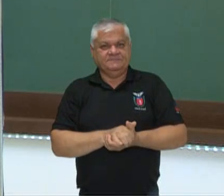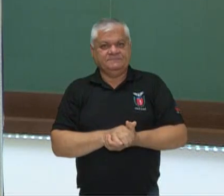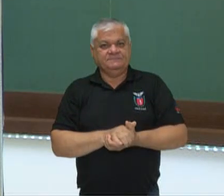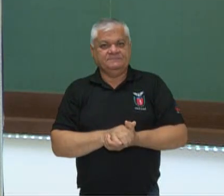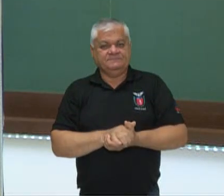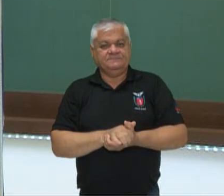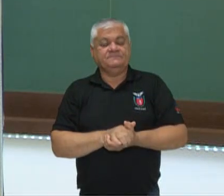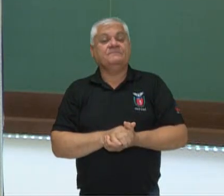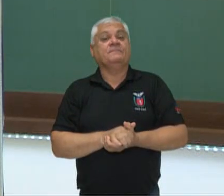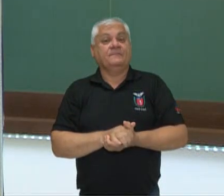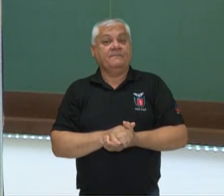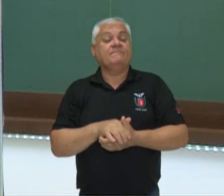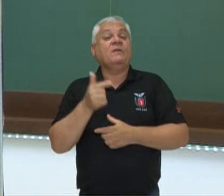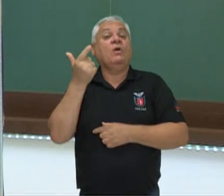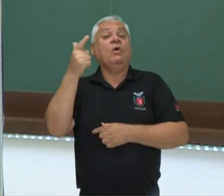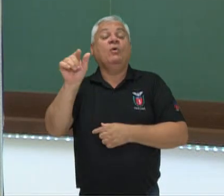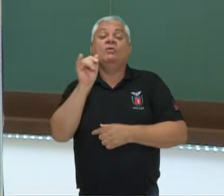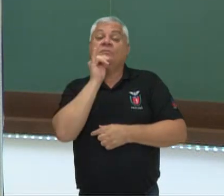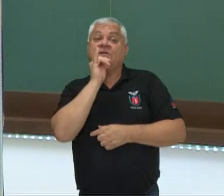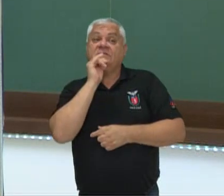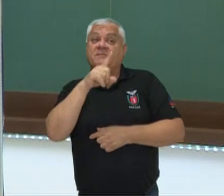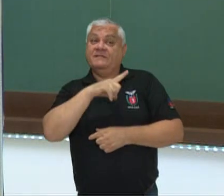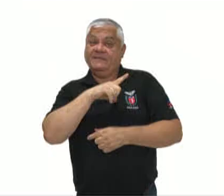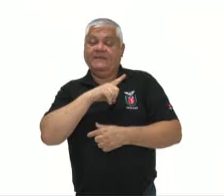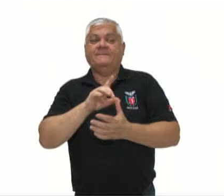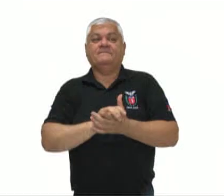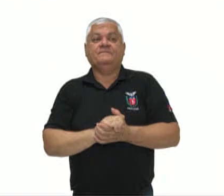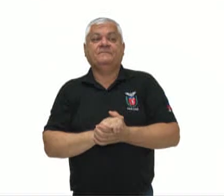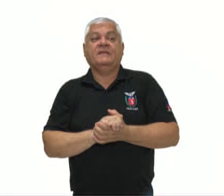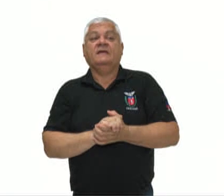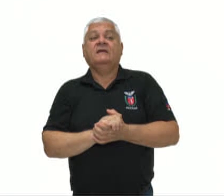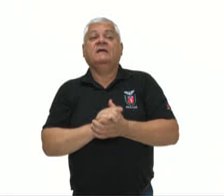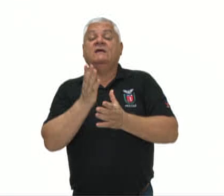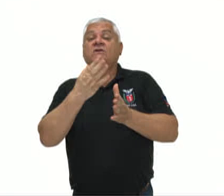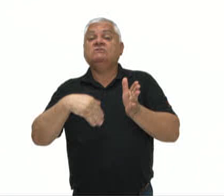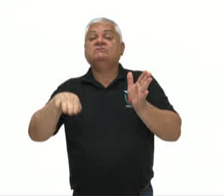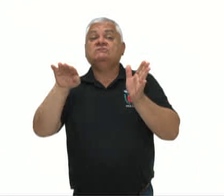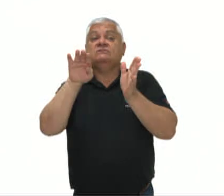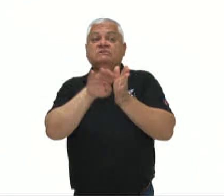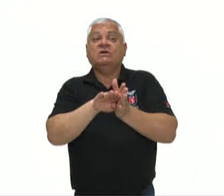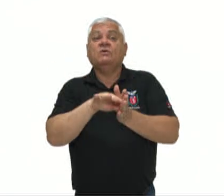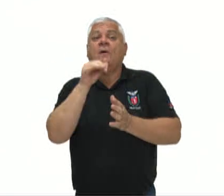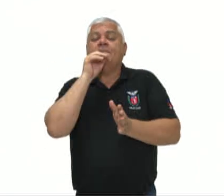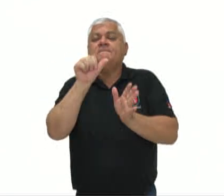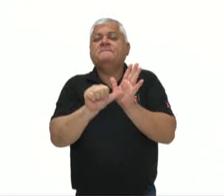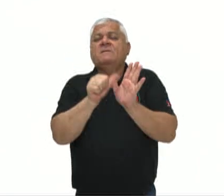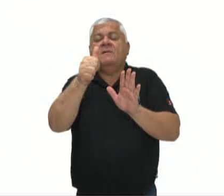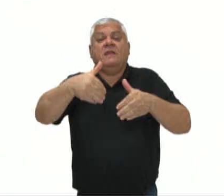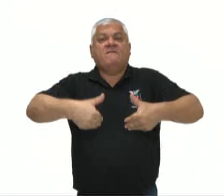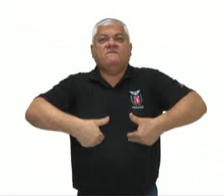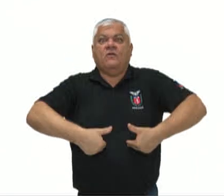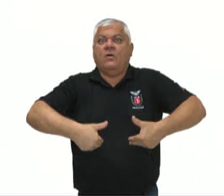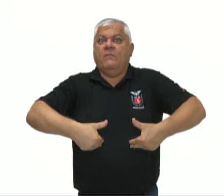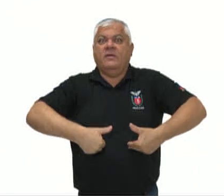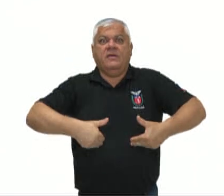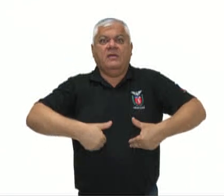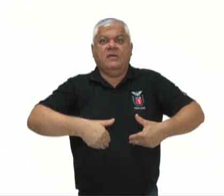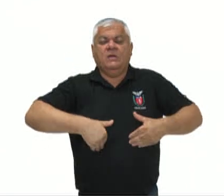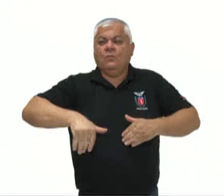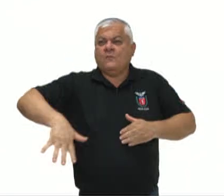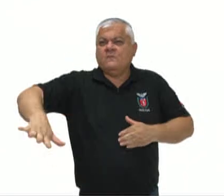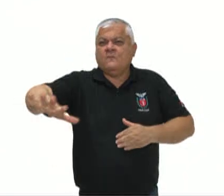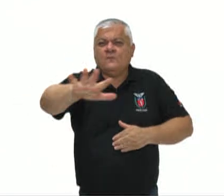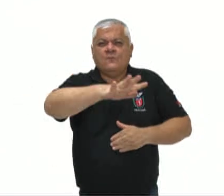Num outro núcleo do romance, nós temos o seguinte: chegou a desolação da primeira fome.